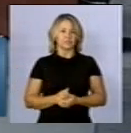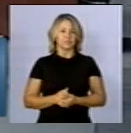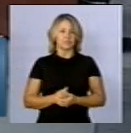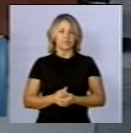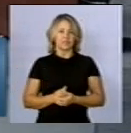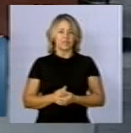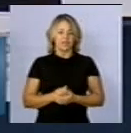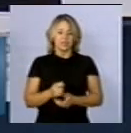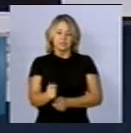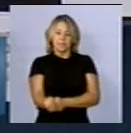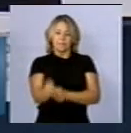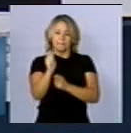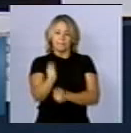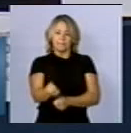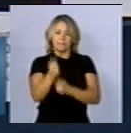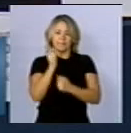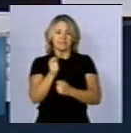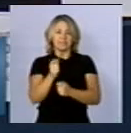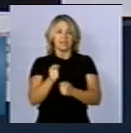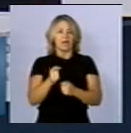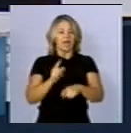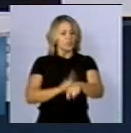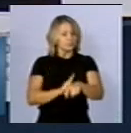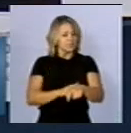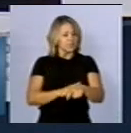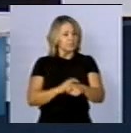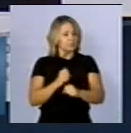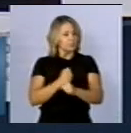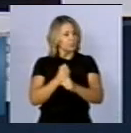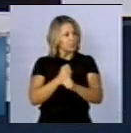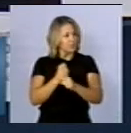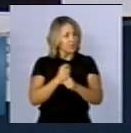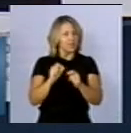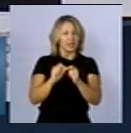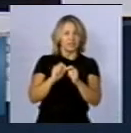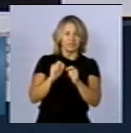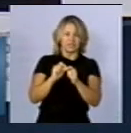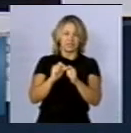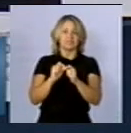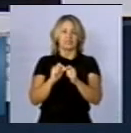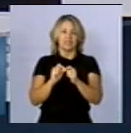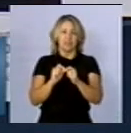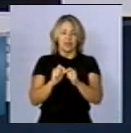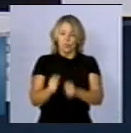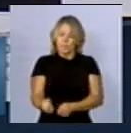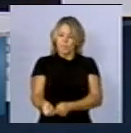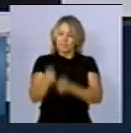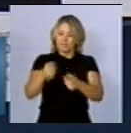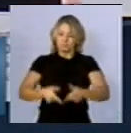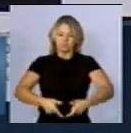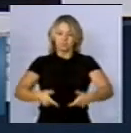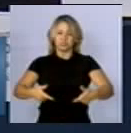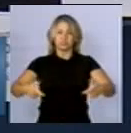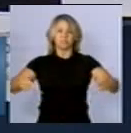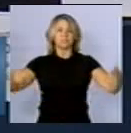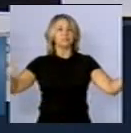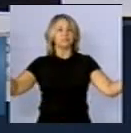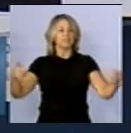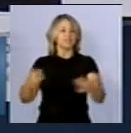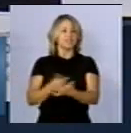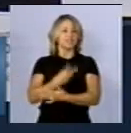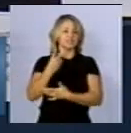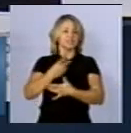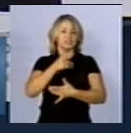Pesca então em determinada época do ano eles faziam uma uma grande peça porque era época enfim que